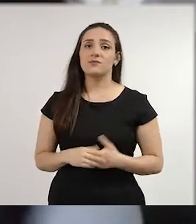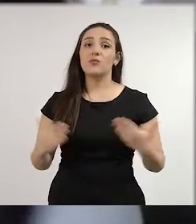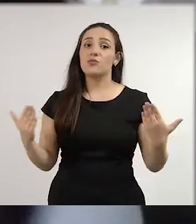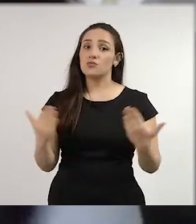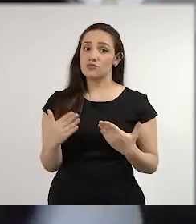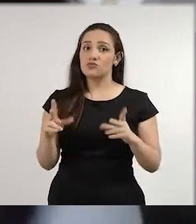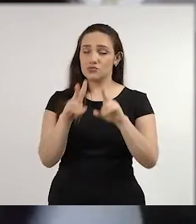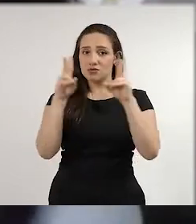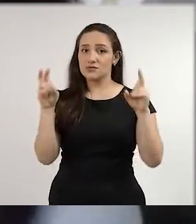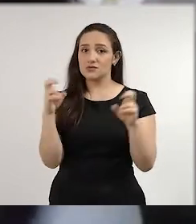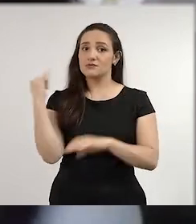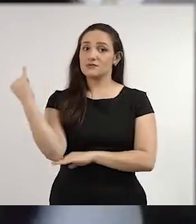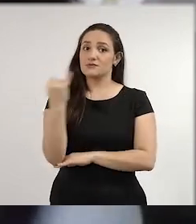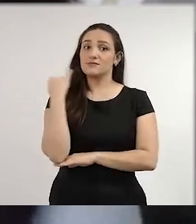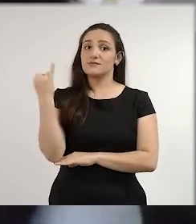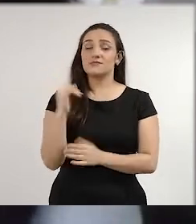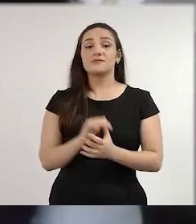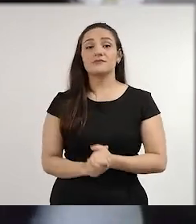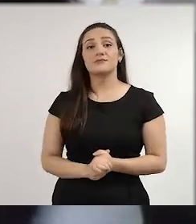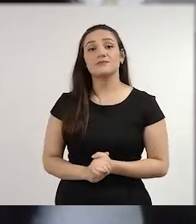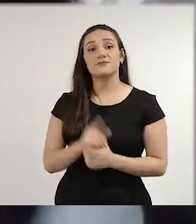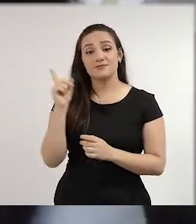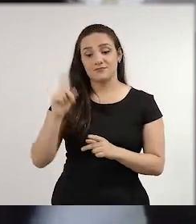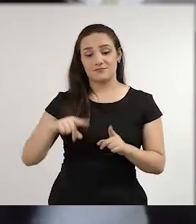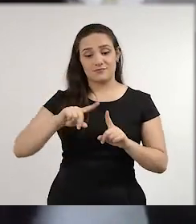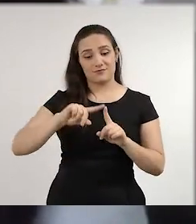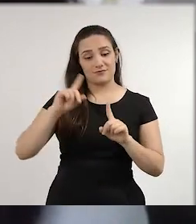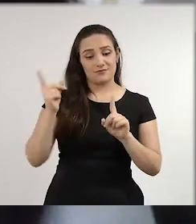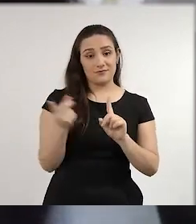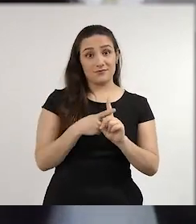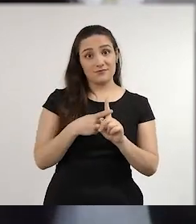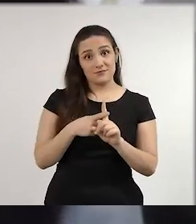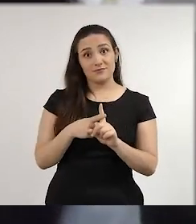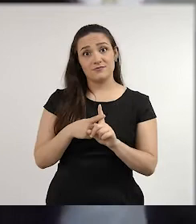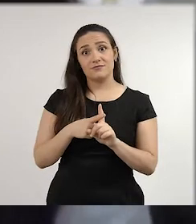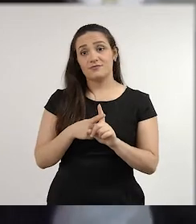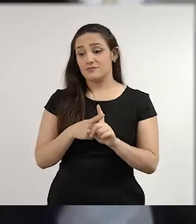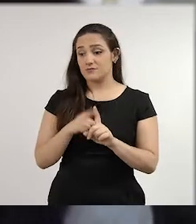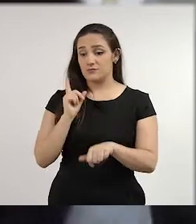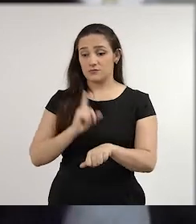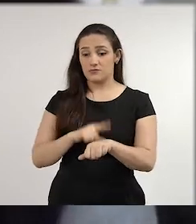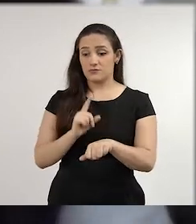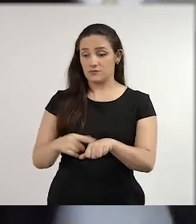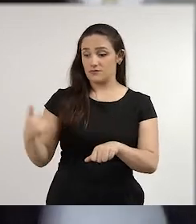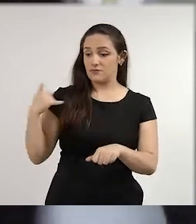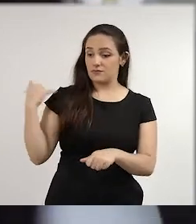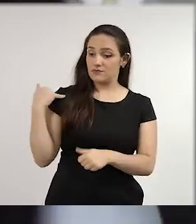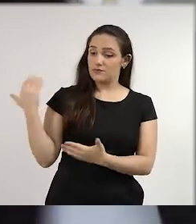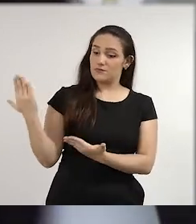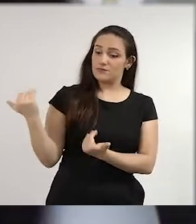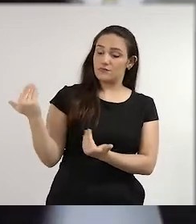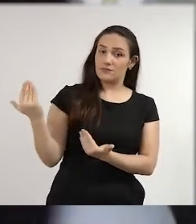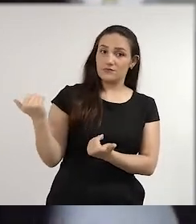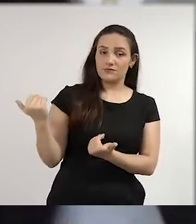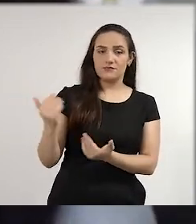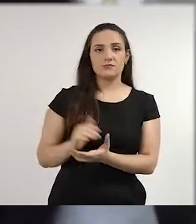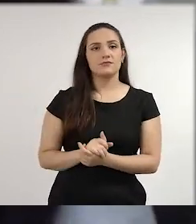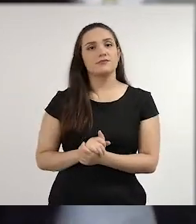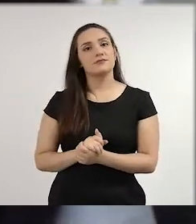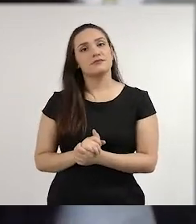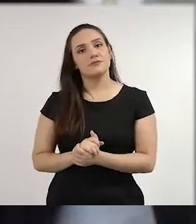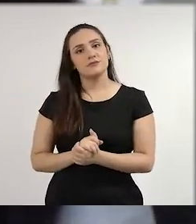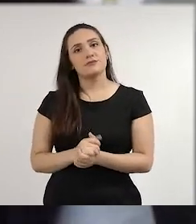Hoje nós vamos falar de um tema muito importante, que é a gravidez durante a adolescência e a juventude. Lembrando para você